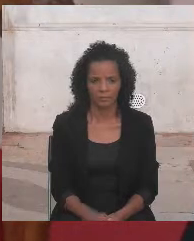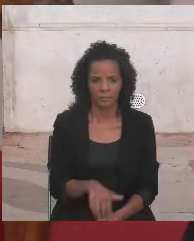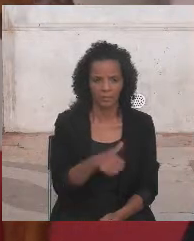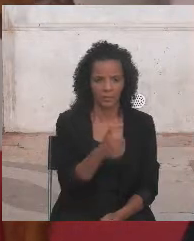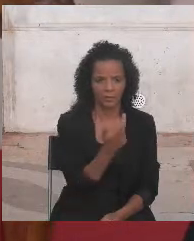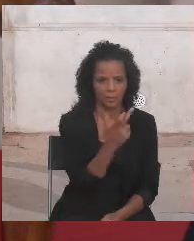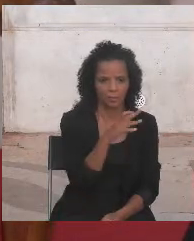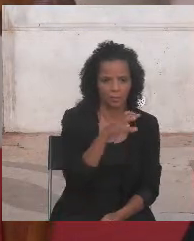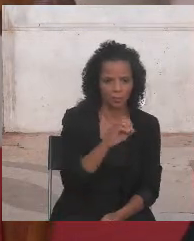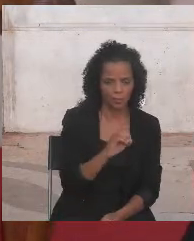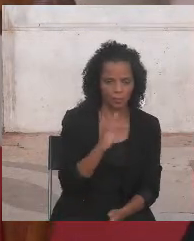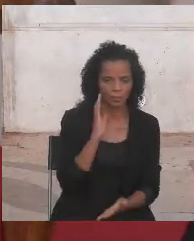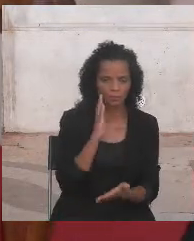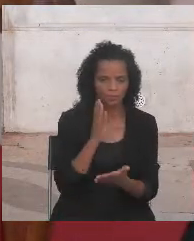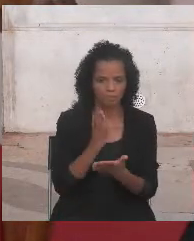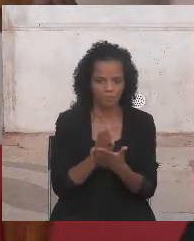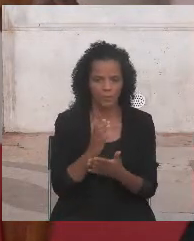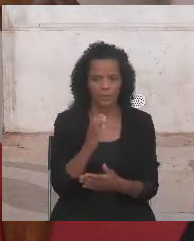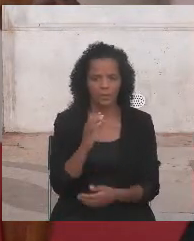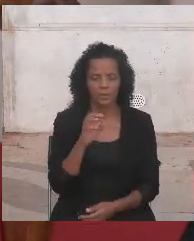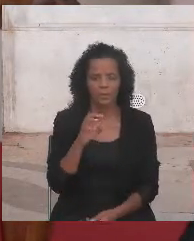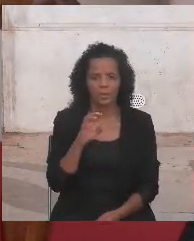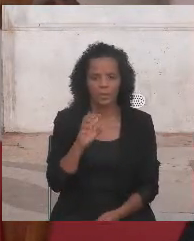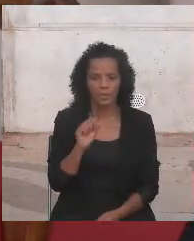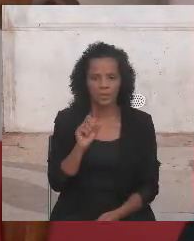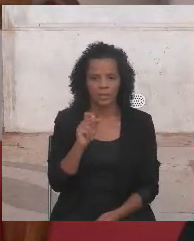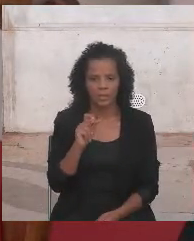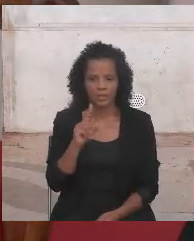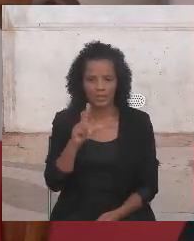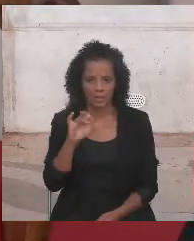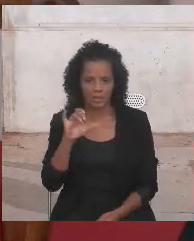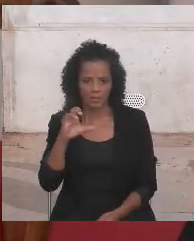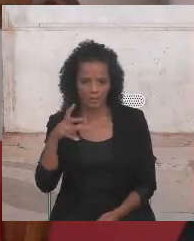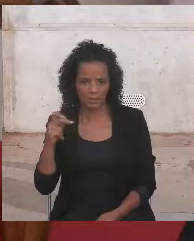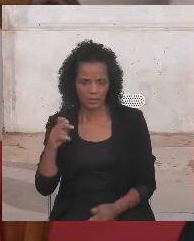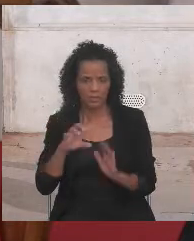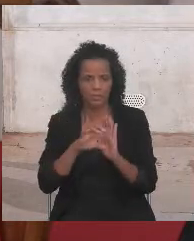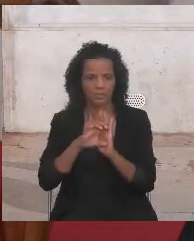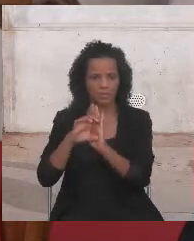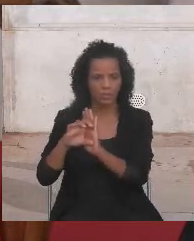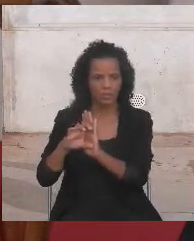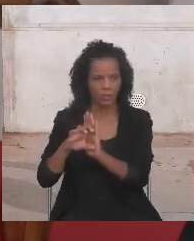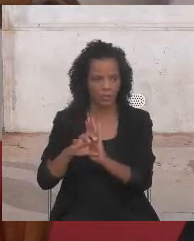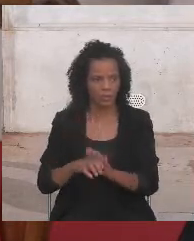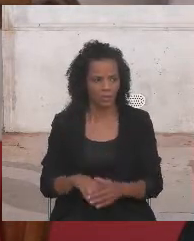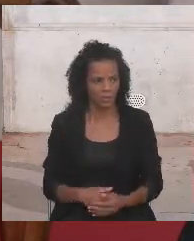Bruno Seabra de Oliveira Mascarenhas Garcia. Chega.